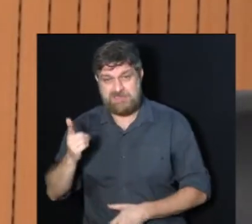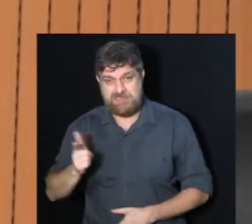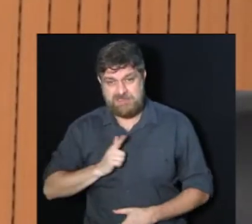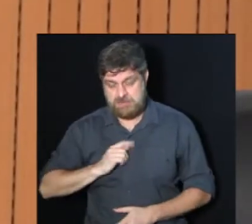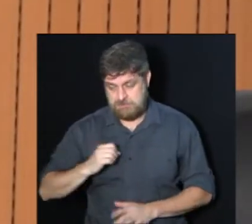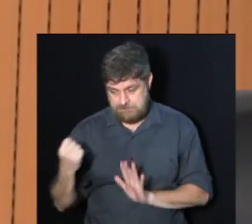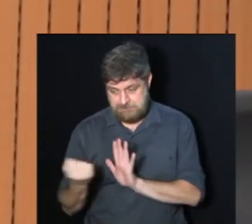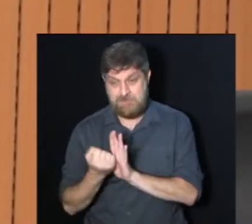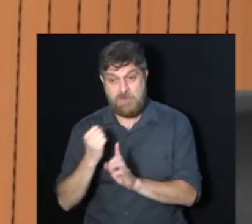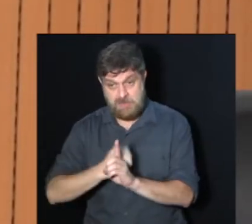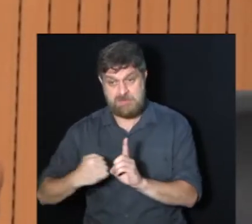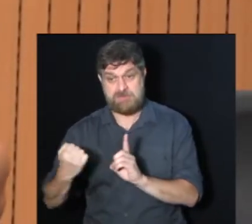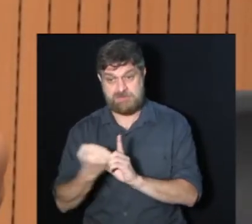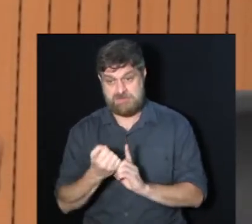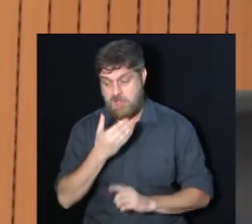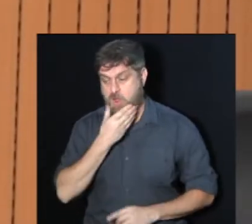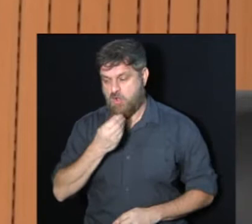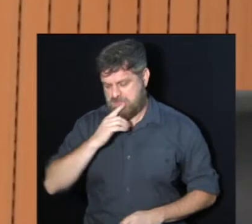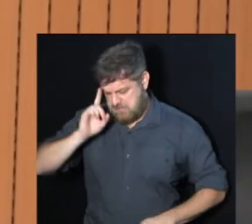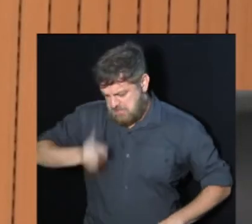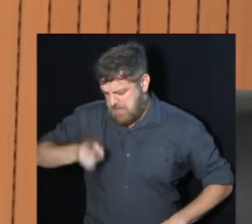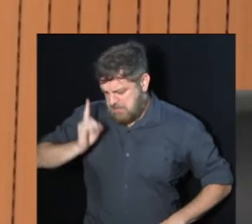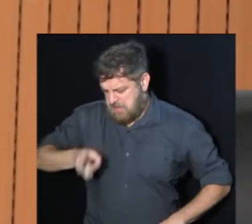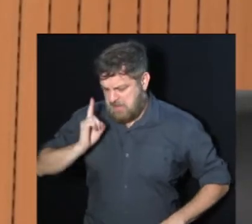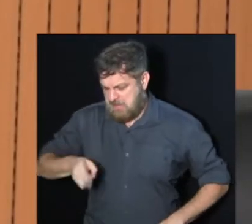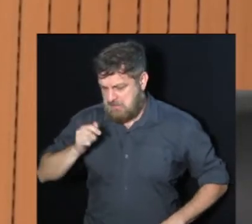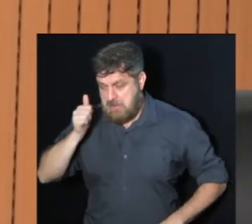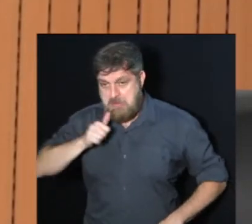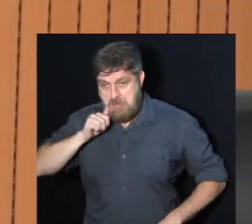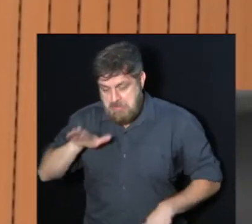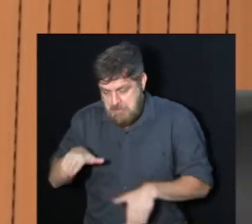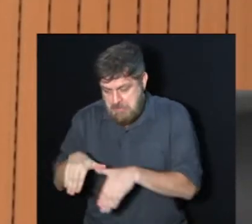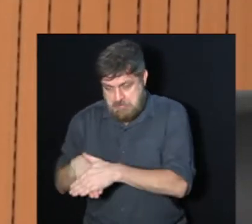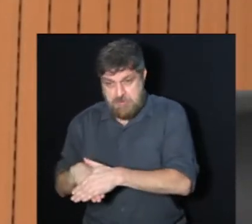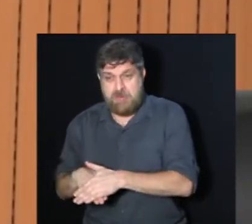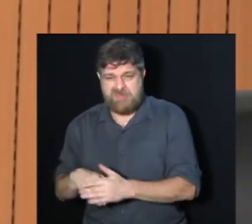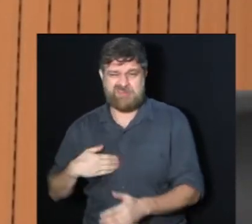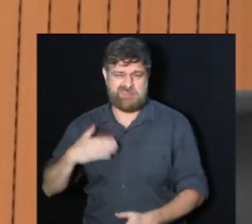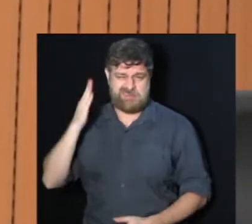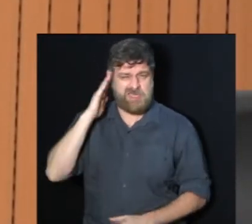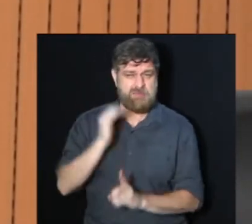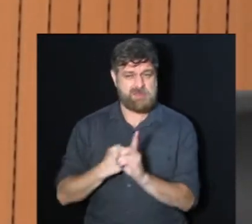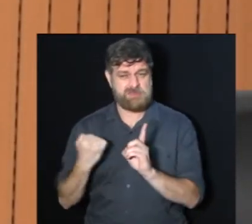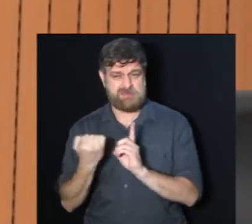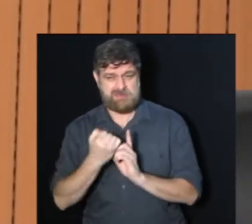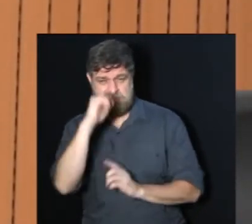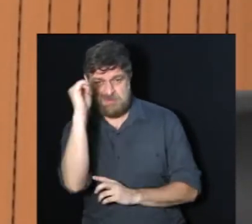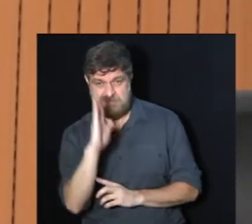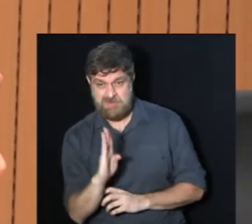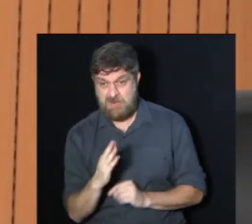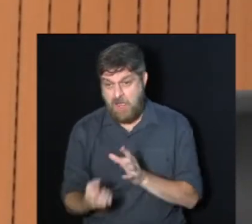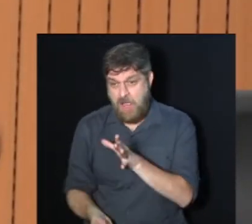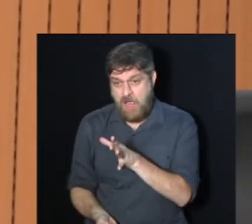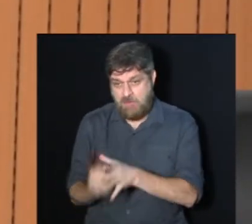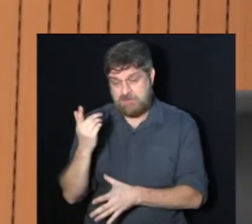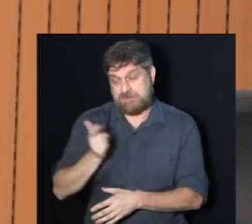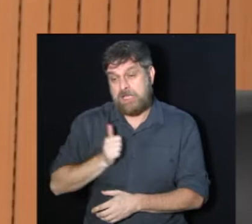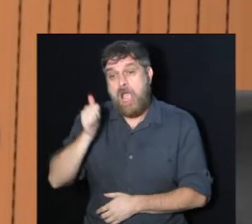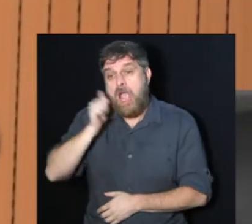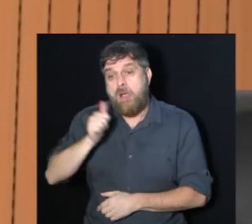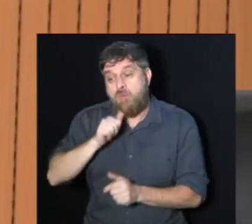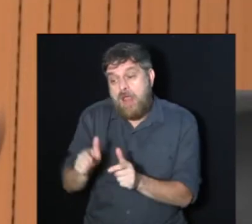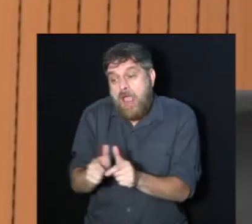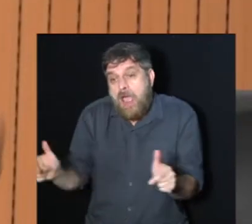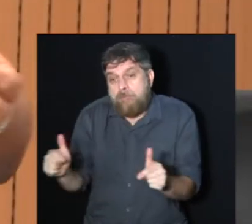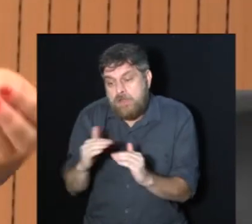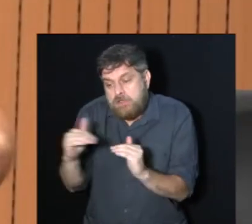porque a nossa sociedade é machista, porque a nossa sociedade é patriarcal, então, geralmente, isso acontece com as mulheres. Então, é por isso